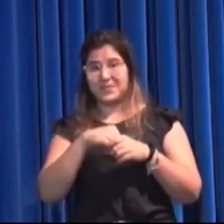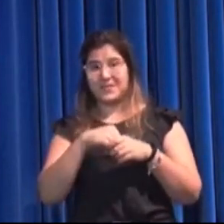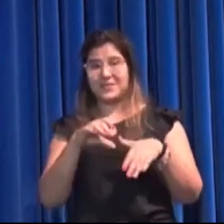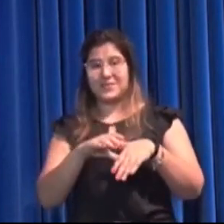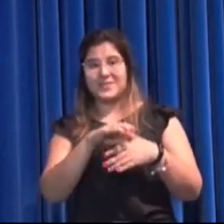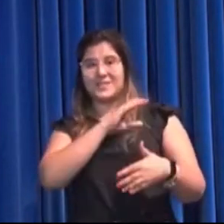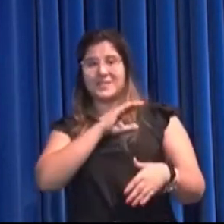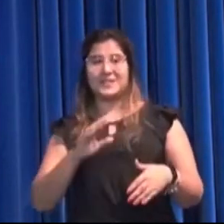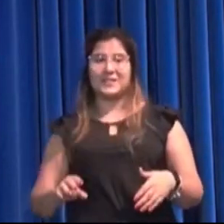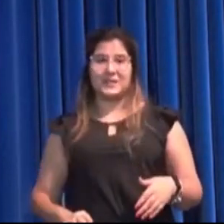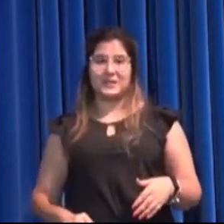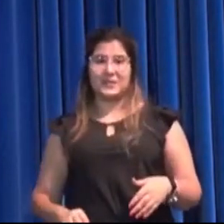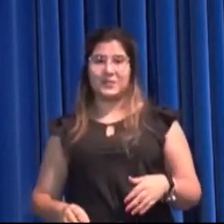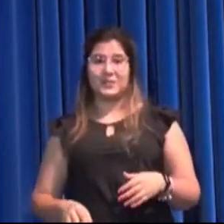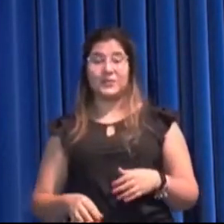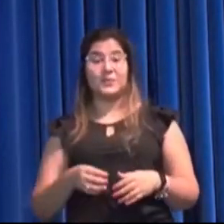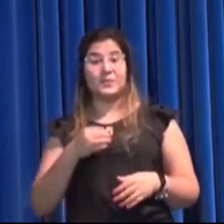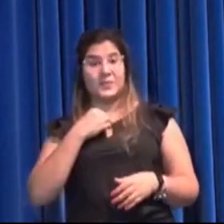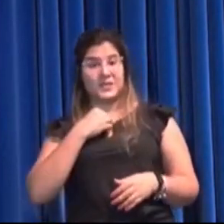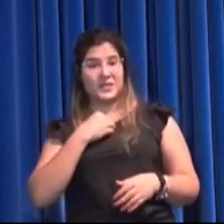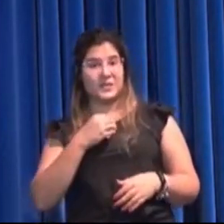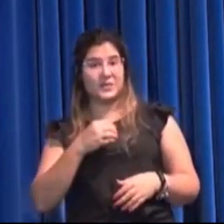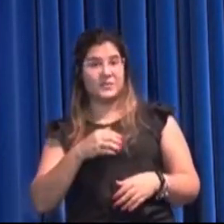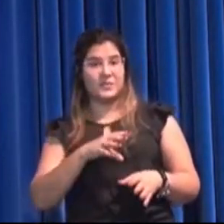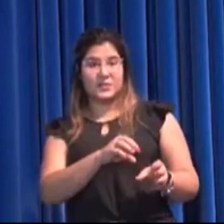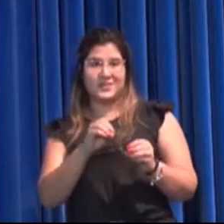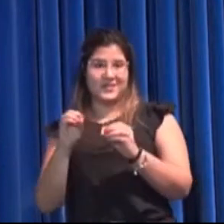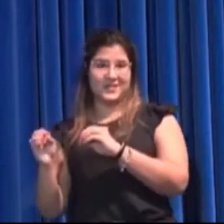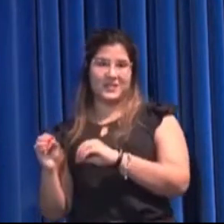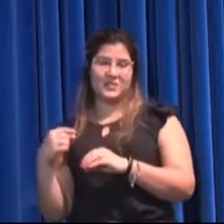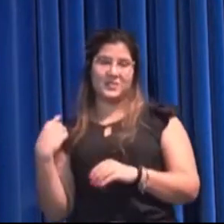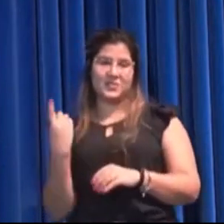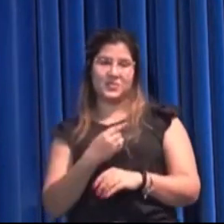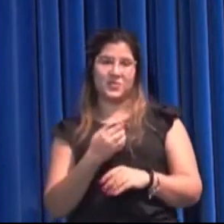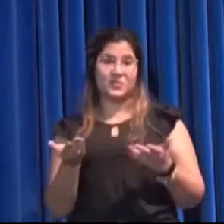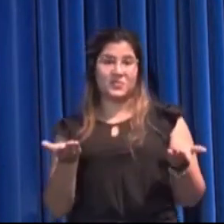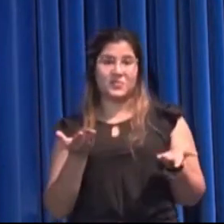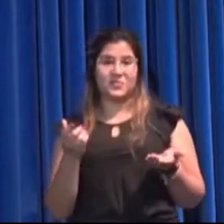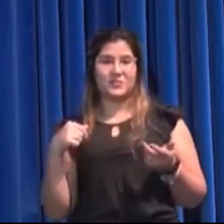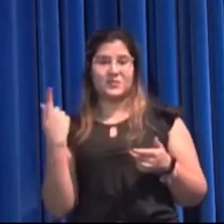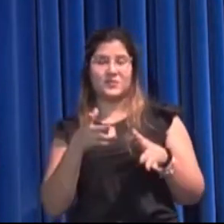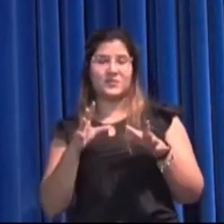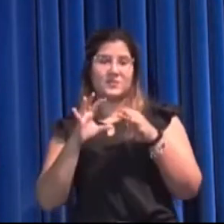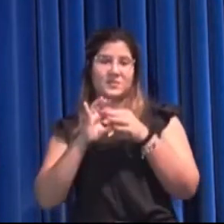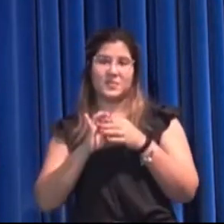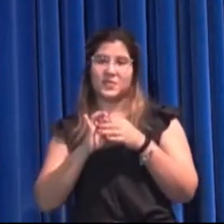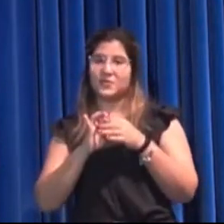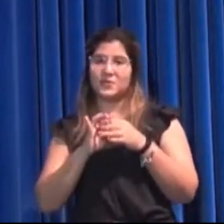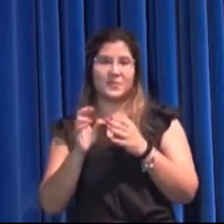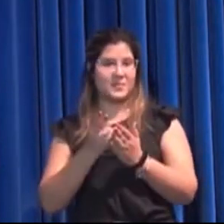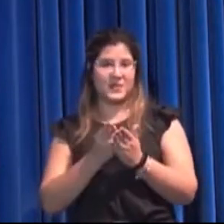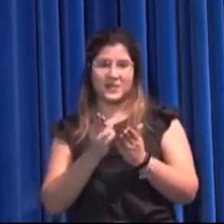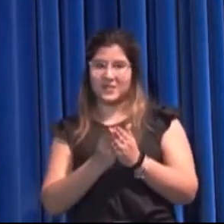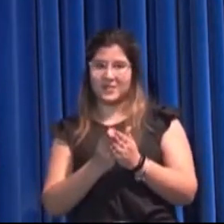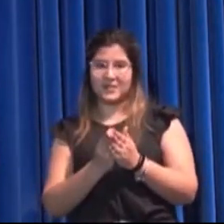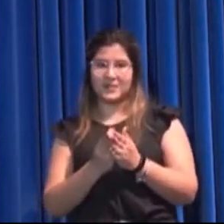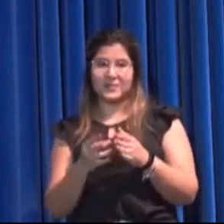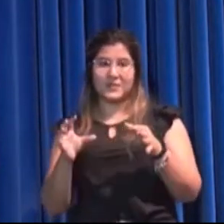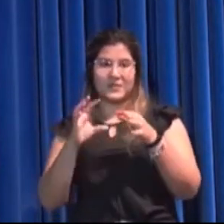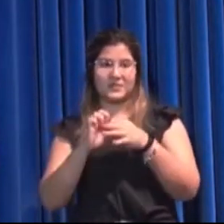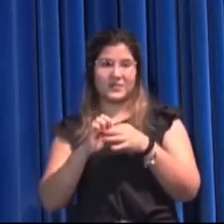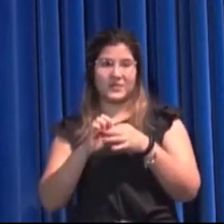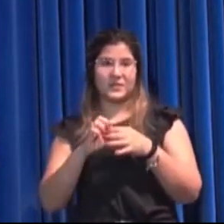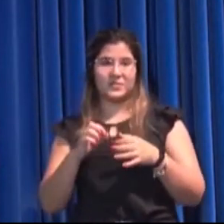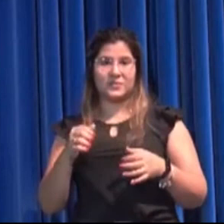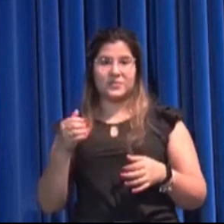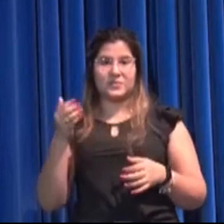Cristo para que o pecado fosse tirado de nós, e hoje o nosso relacionamento não é o mesmo relacionamento de